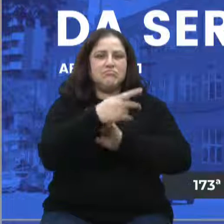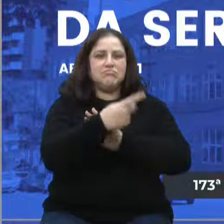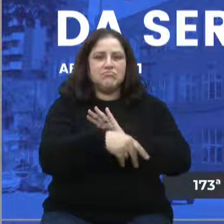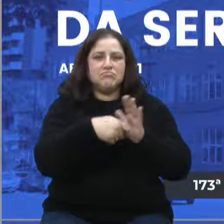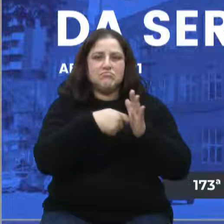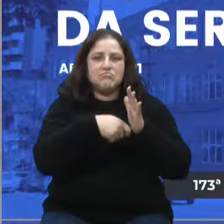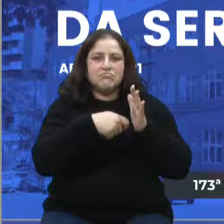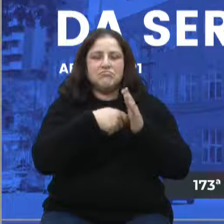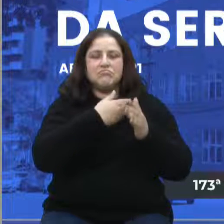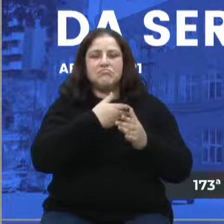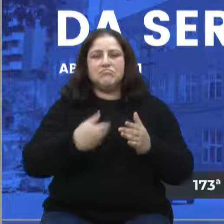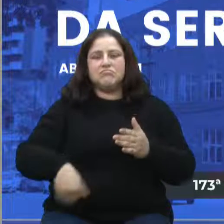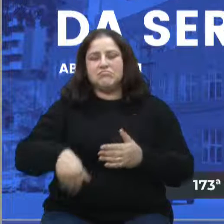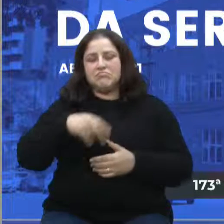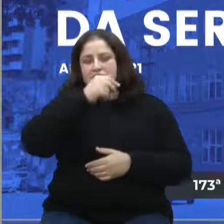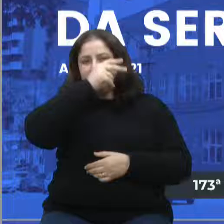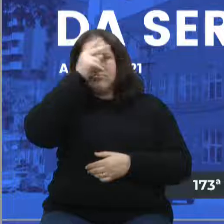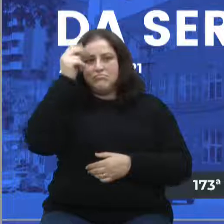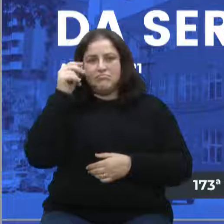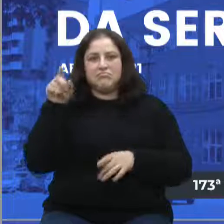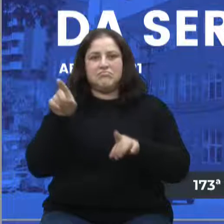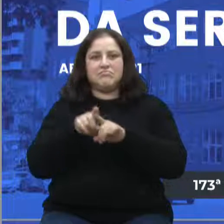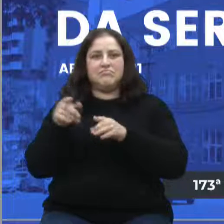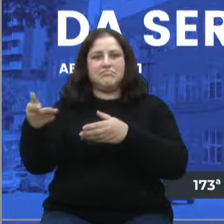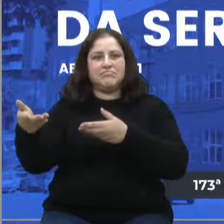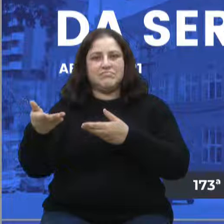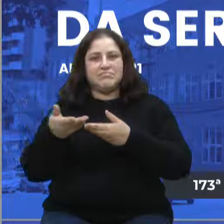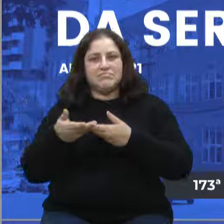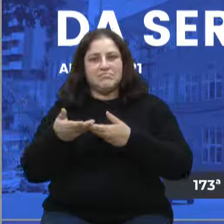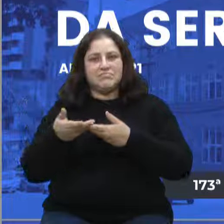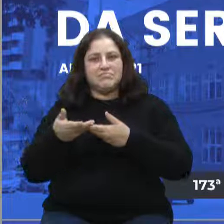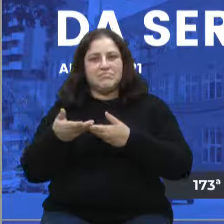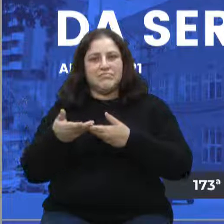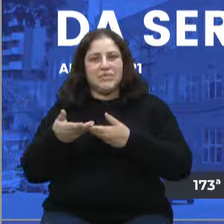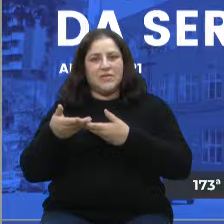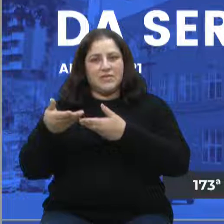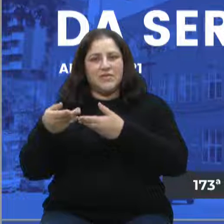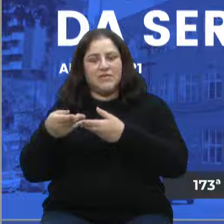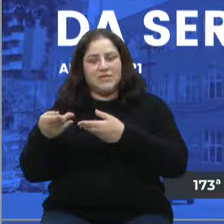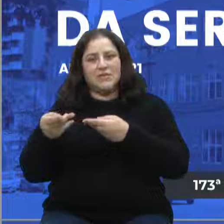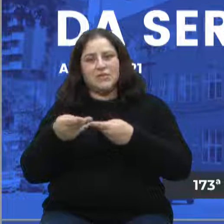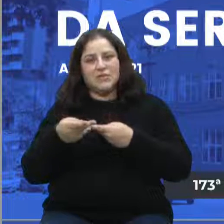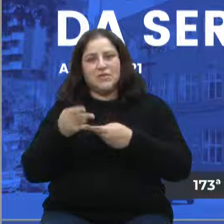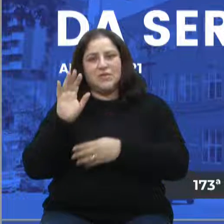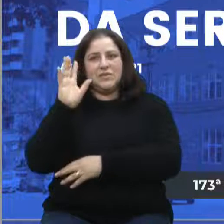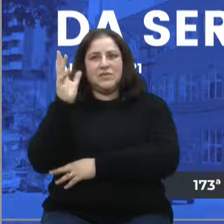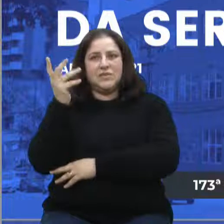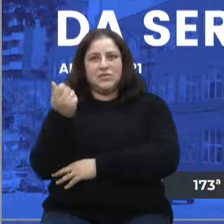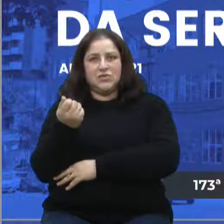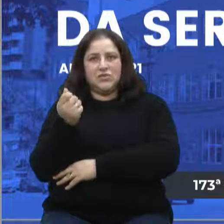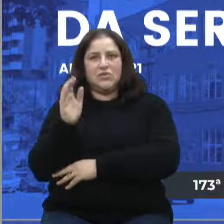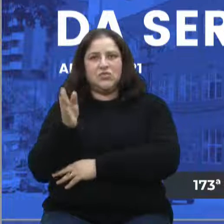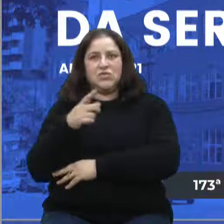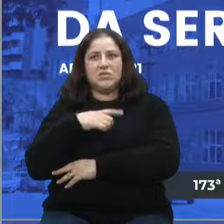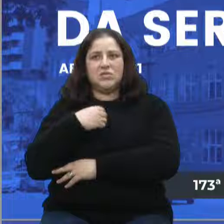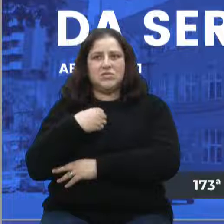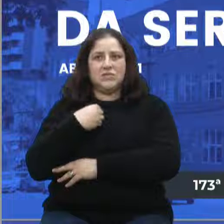governo municipal. Visitamos também, né, o Centro Universitário da Serra Gaúcha, que já tinha um